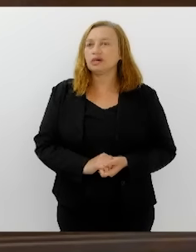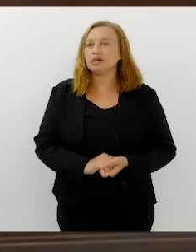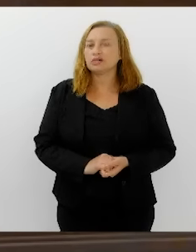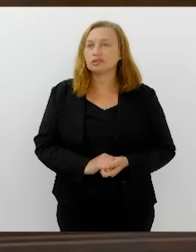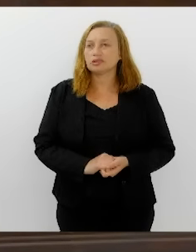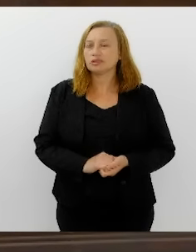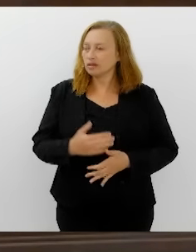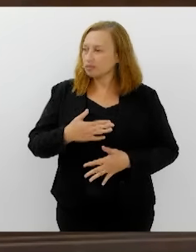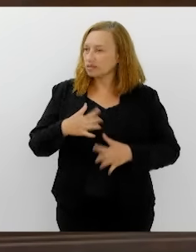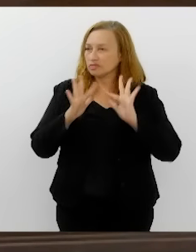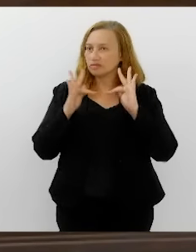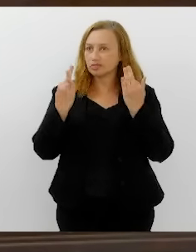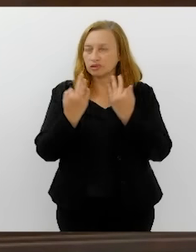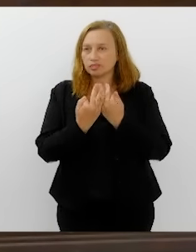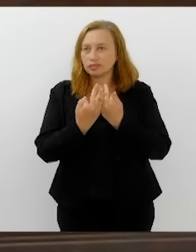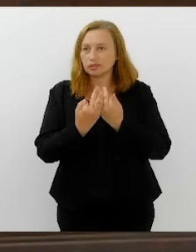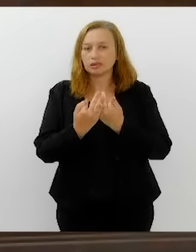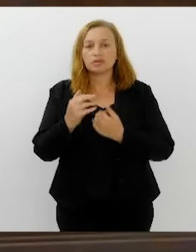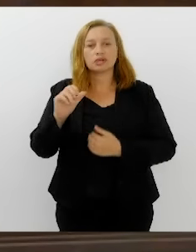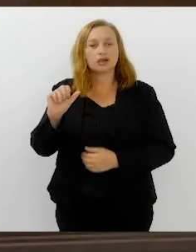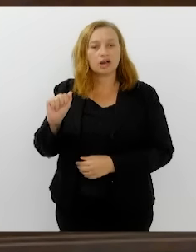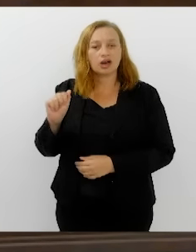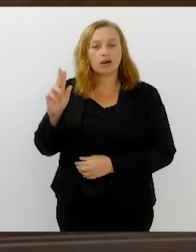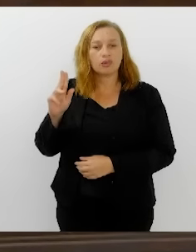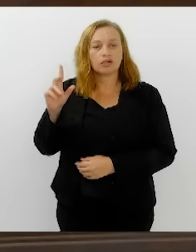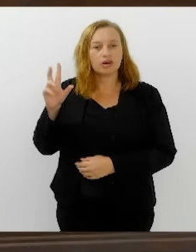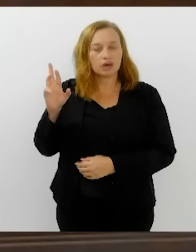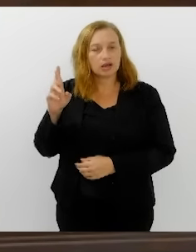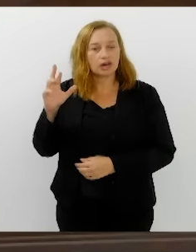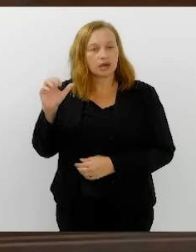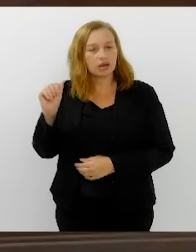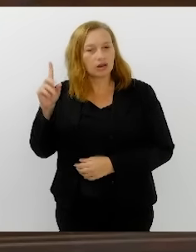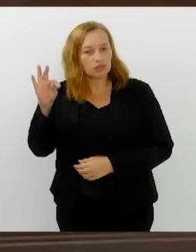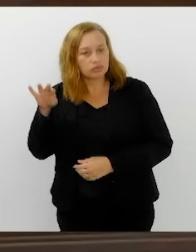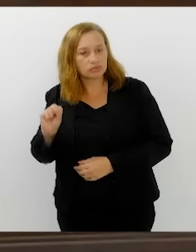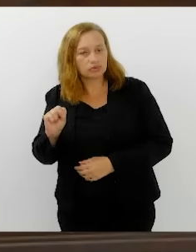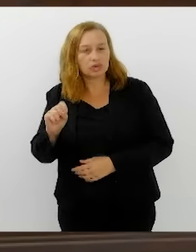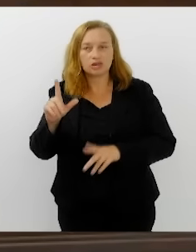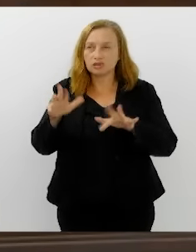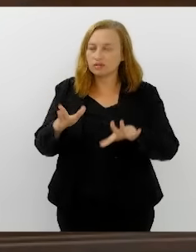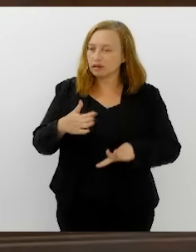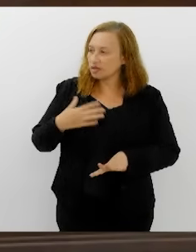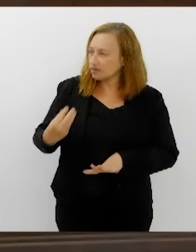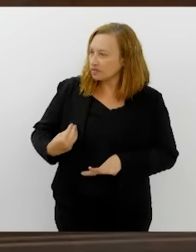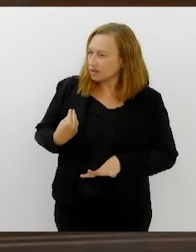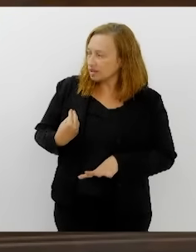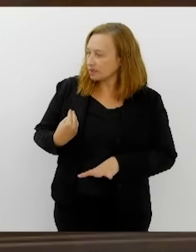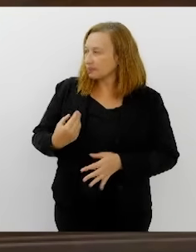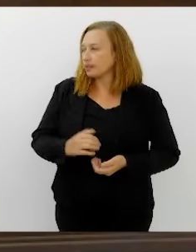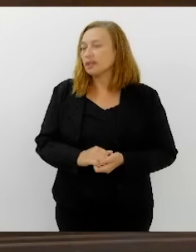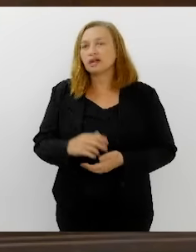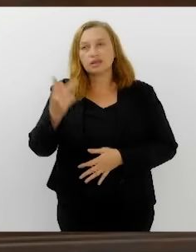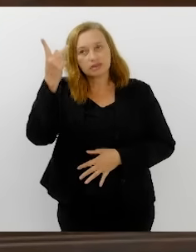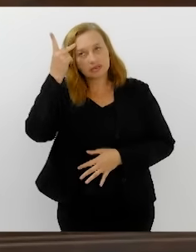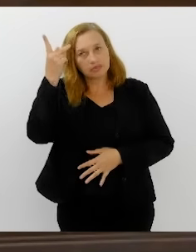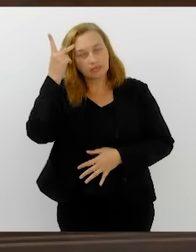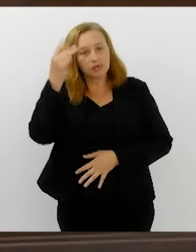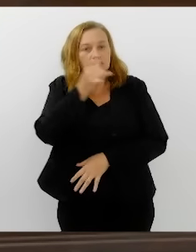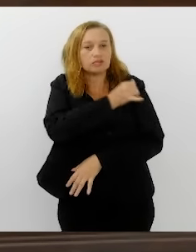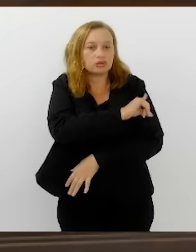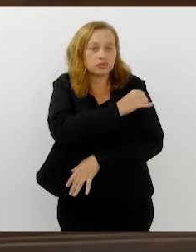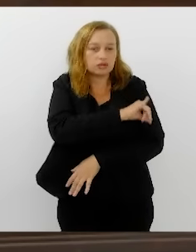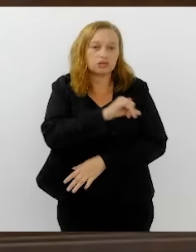minha família, e os arautos têm feito a diferença na minha vida, na vida de São Paulo, do Rio de Janeiro,